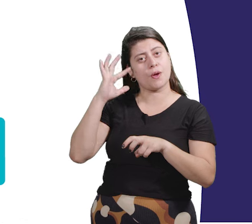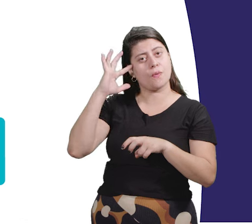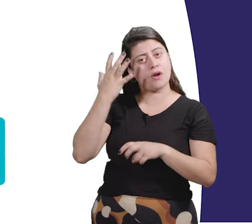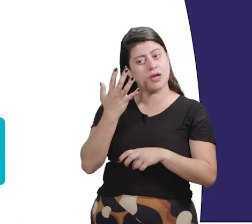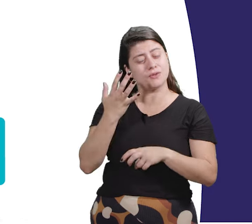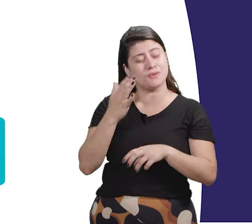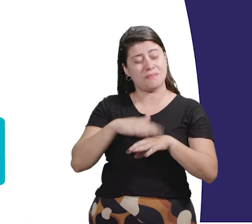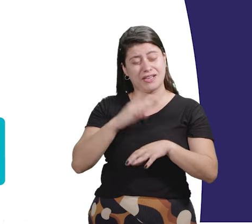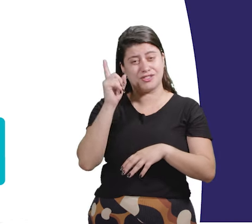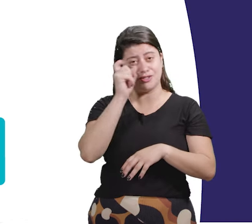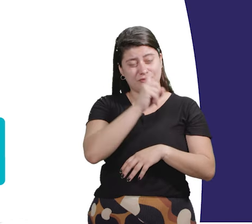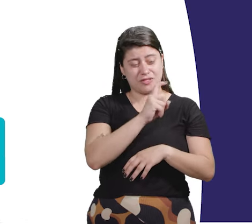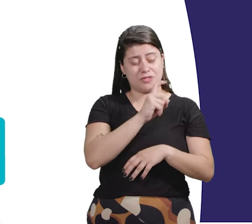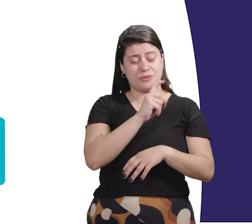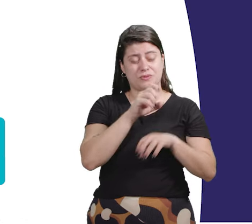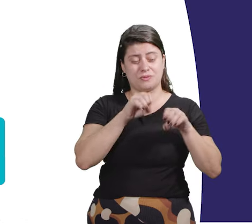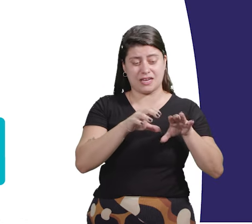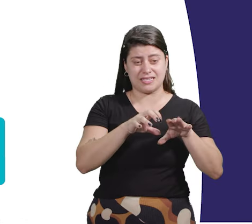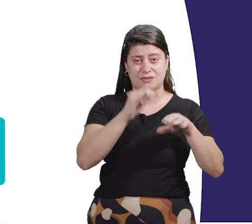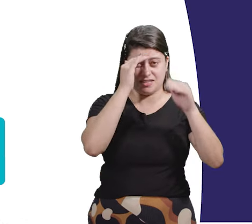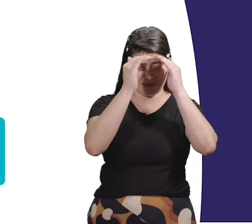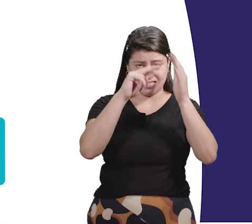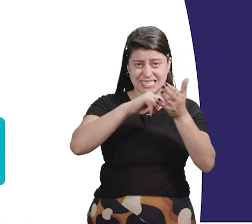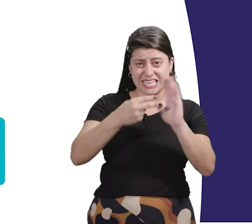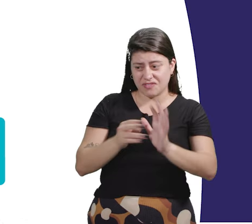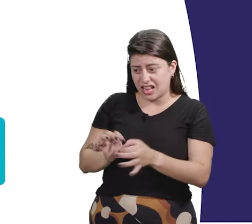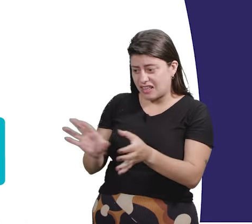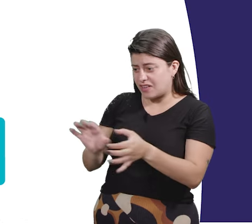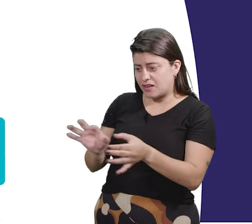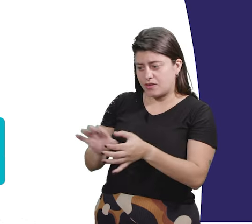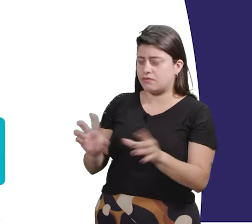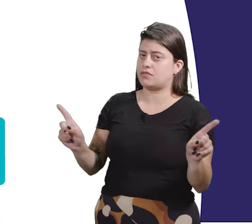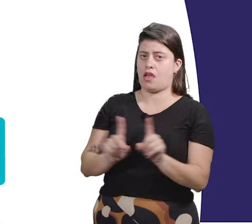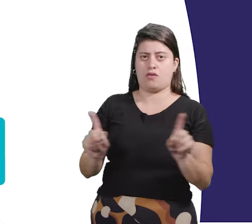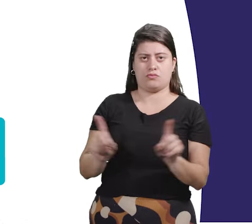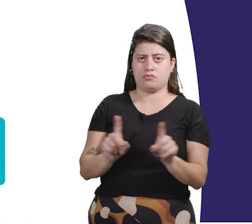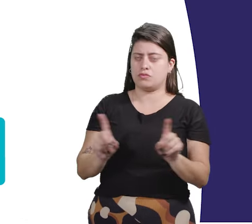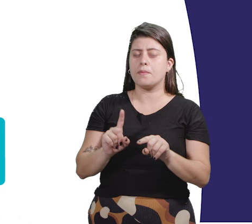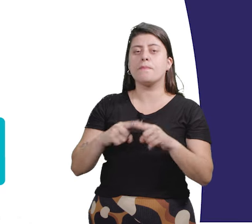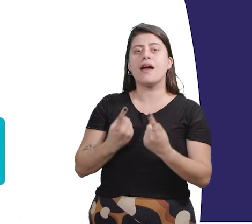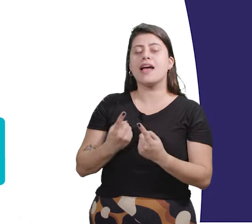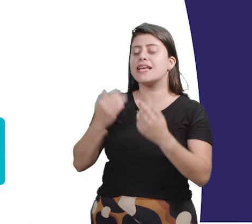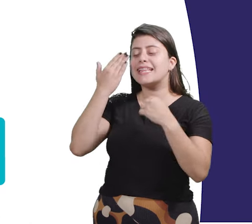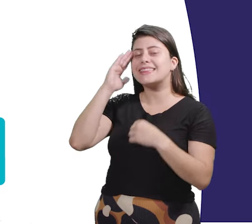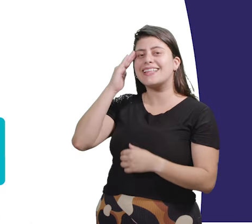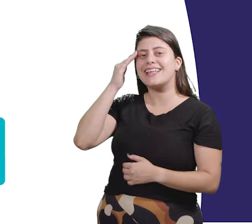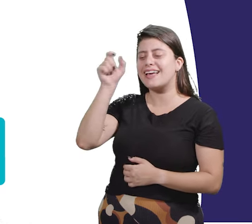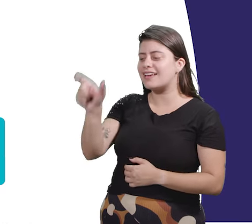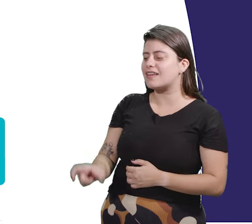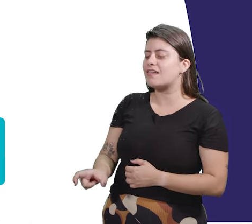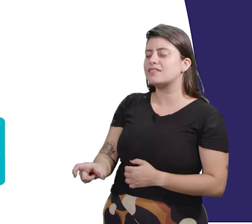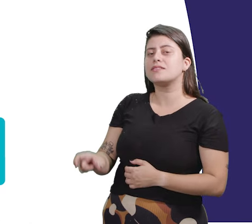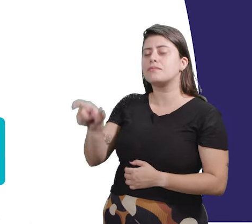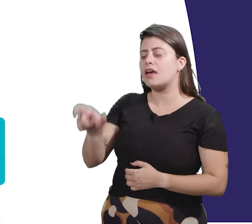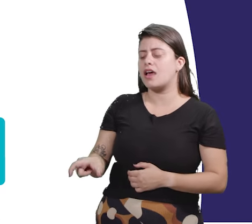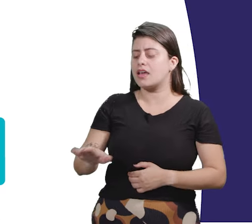pautada no respeito não é você deixar a criança fazer o que quer, mas sim entender e dar espaço a ela para que ela expresse o que ela